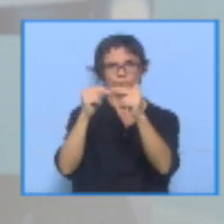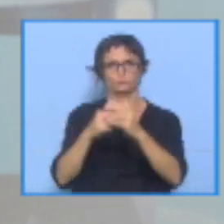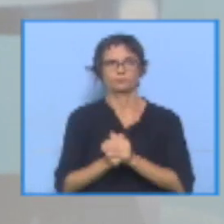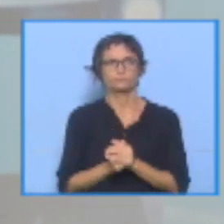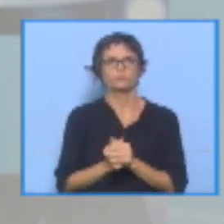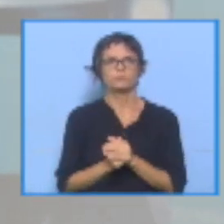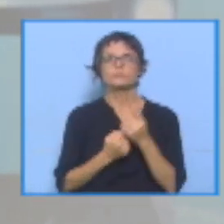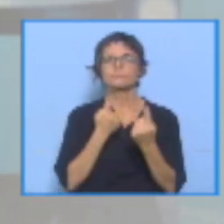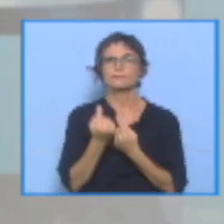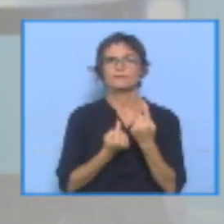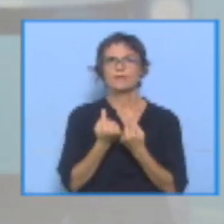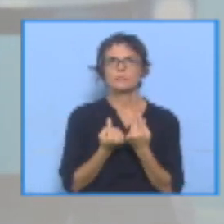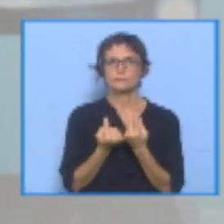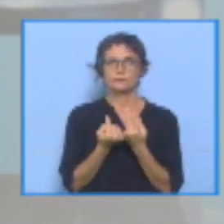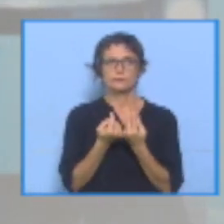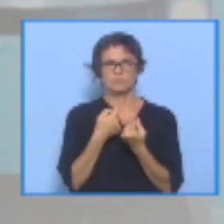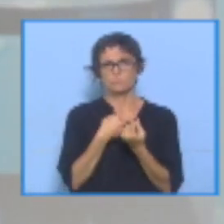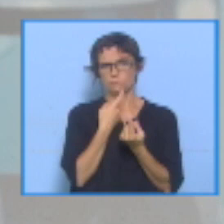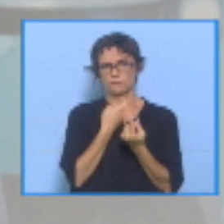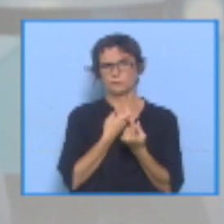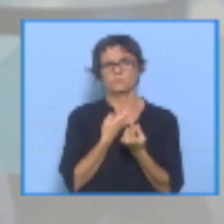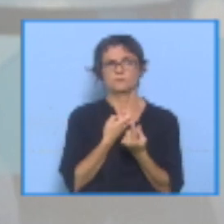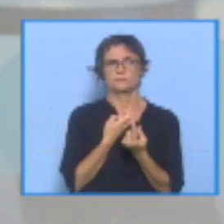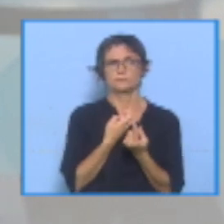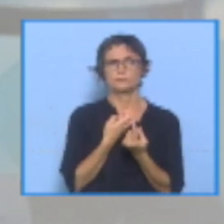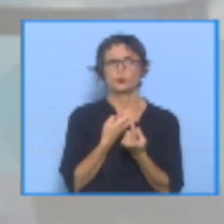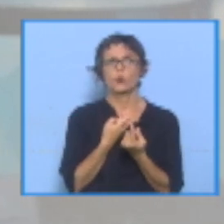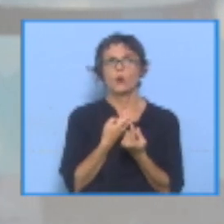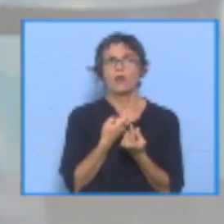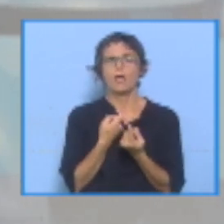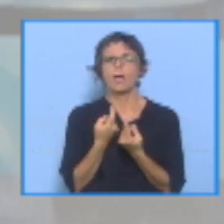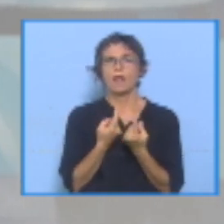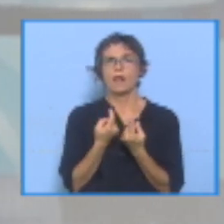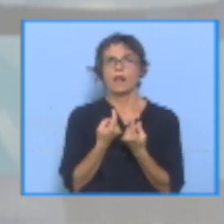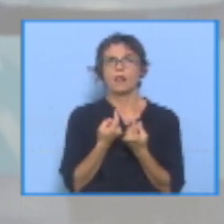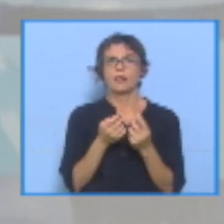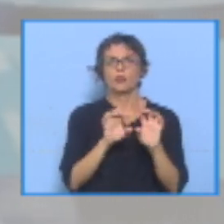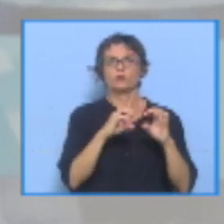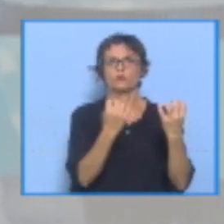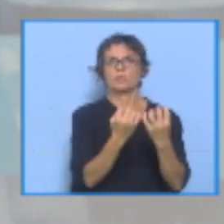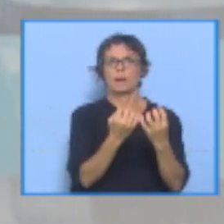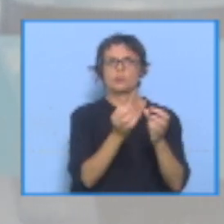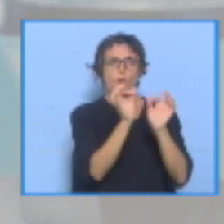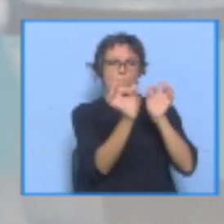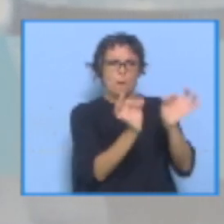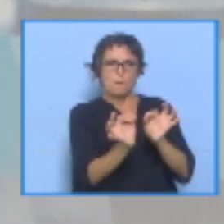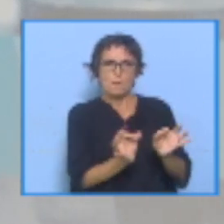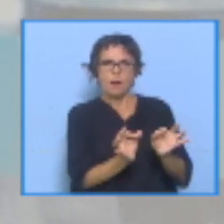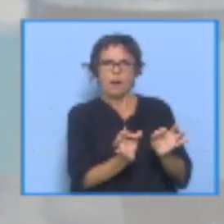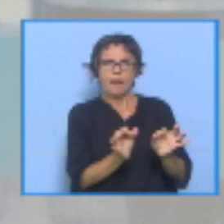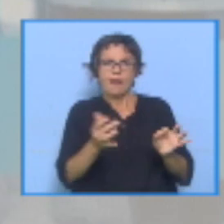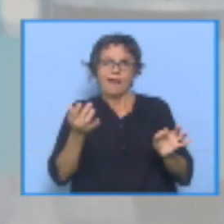bem organizadas, ao ponto de depois terem dificuldade de se adaptarem a novas realidades. É preciso mexer muita coisa na